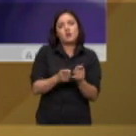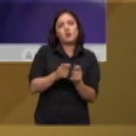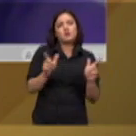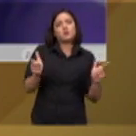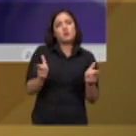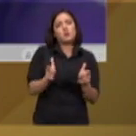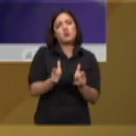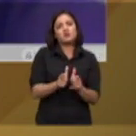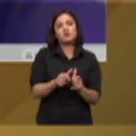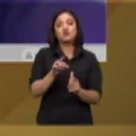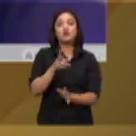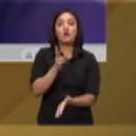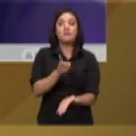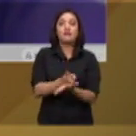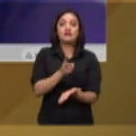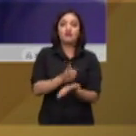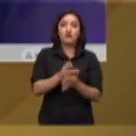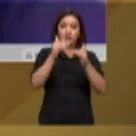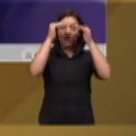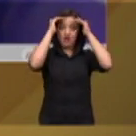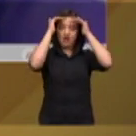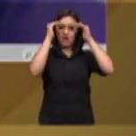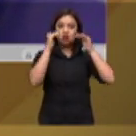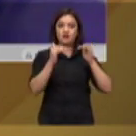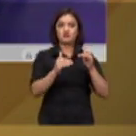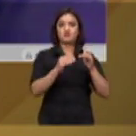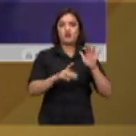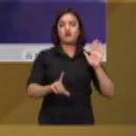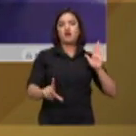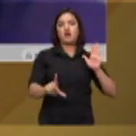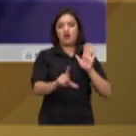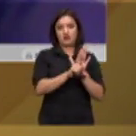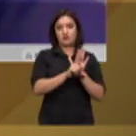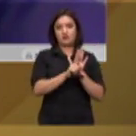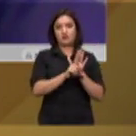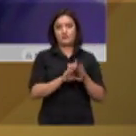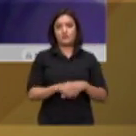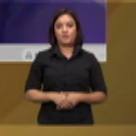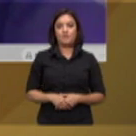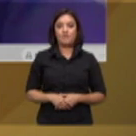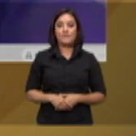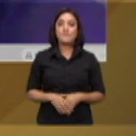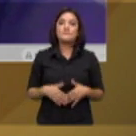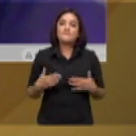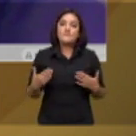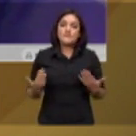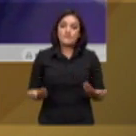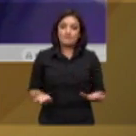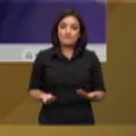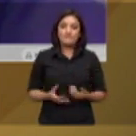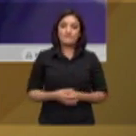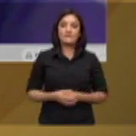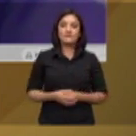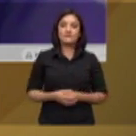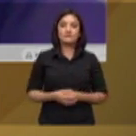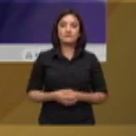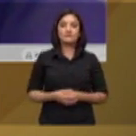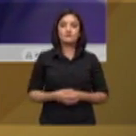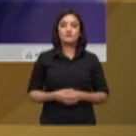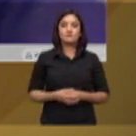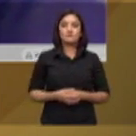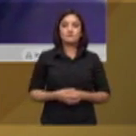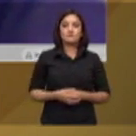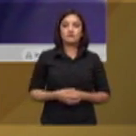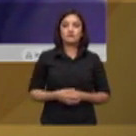foram mantidas para preservar esta receita. Por fim, caminhando para o encerramento desse meu